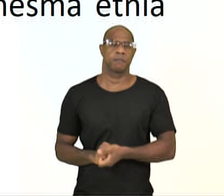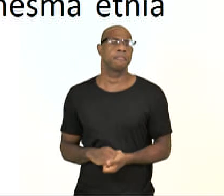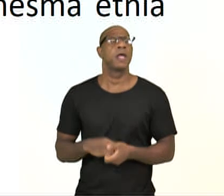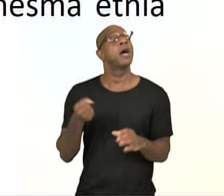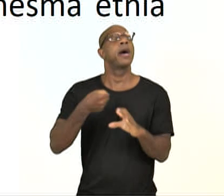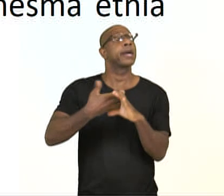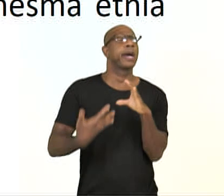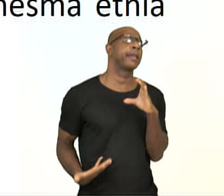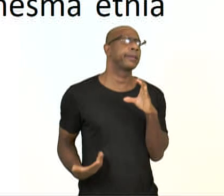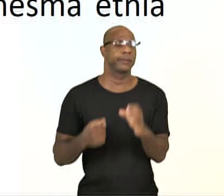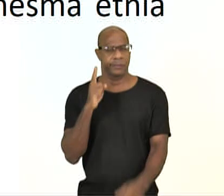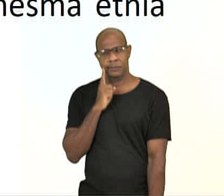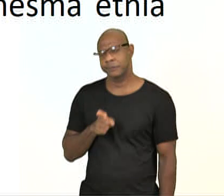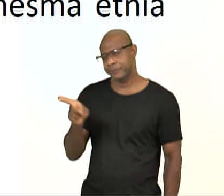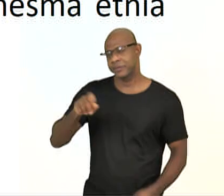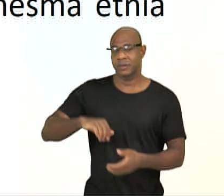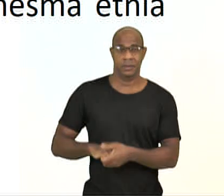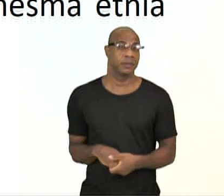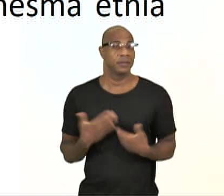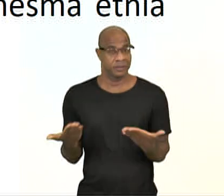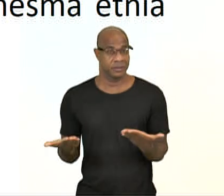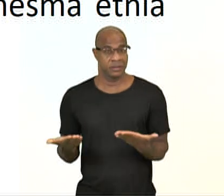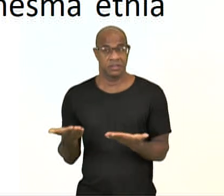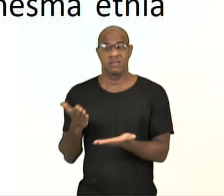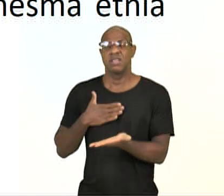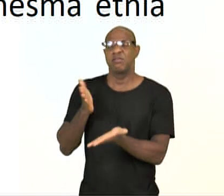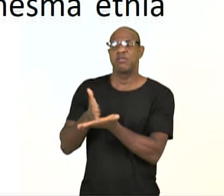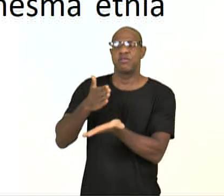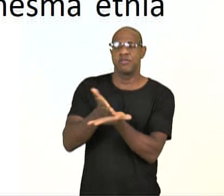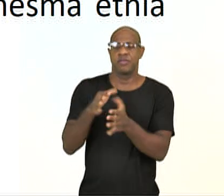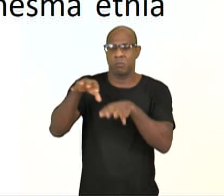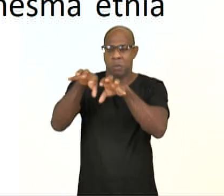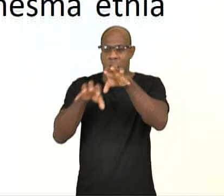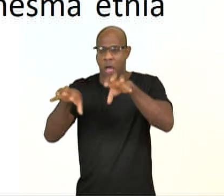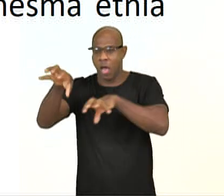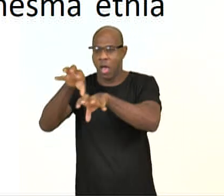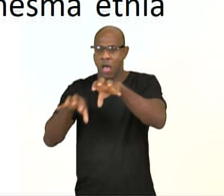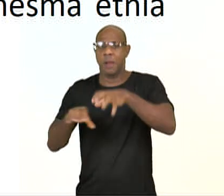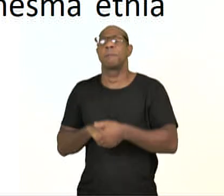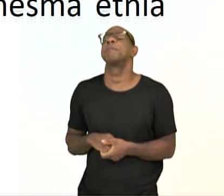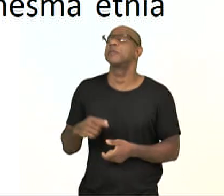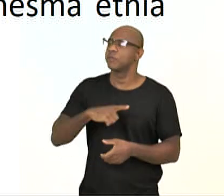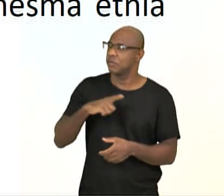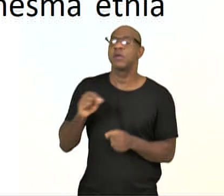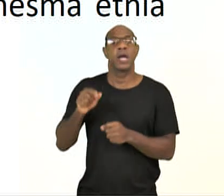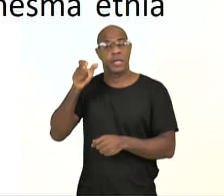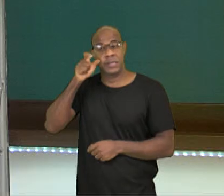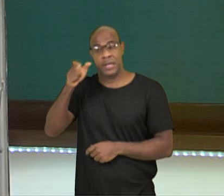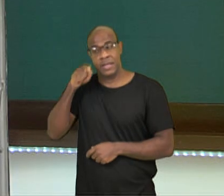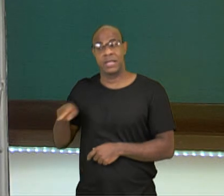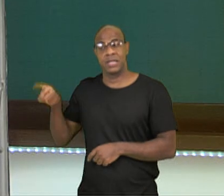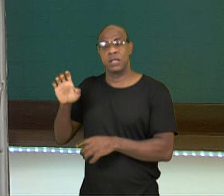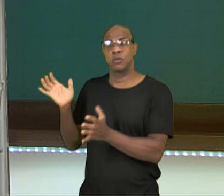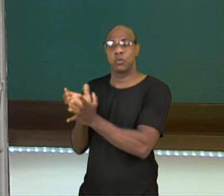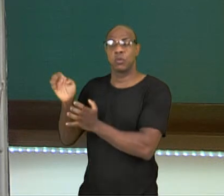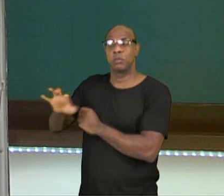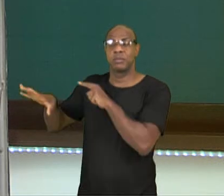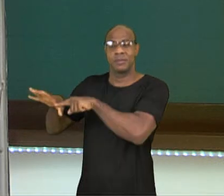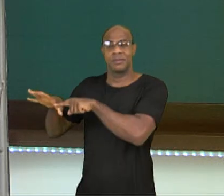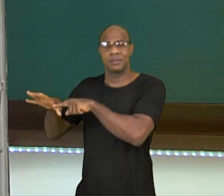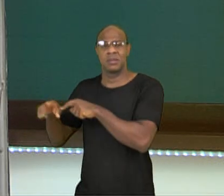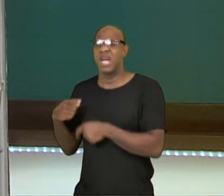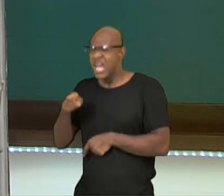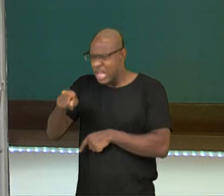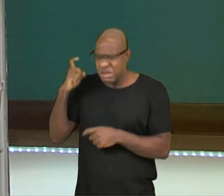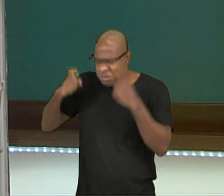Características. Divisão territorial do continente teve como critérios apenas interesse dos colonizadores. Eles não se preocuparam se